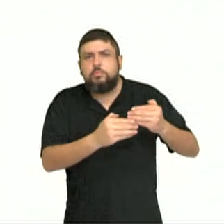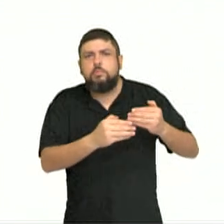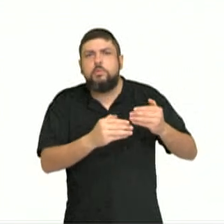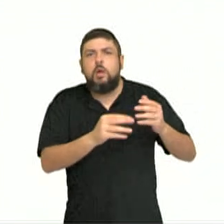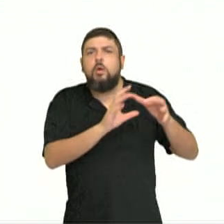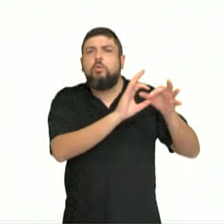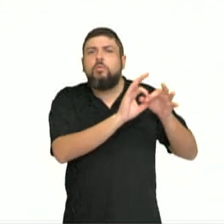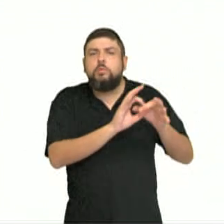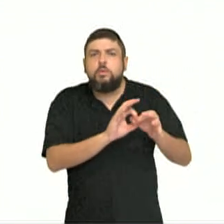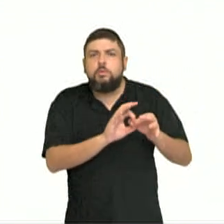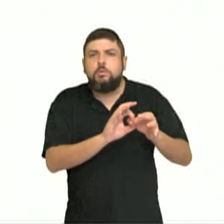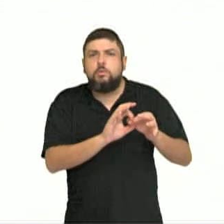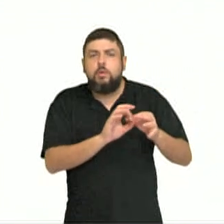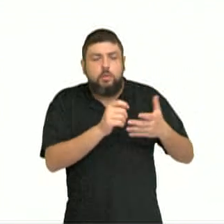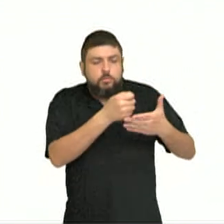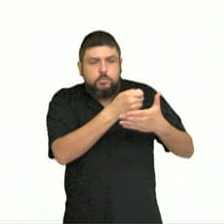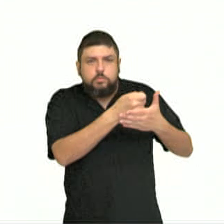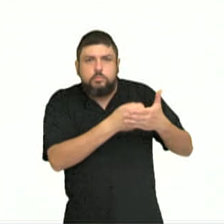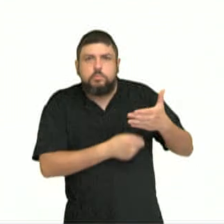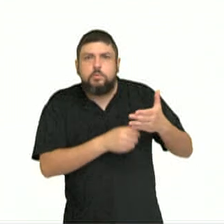dizer superficialmente assim.